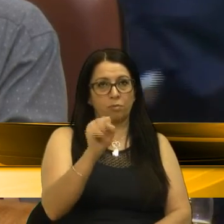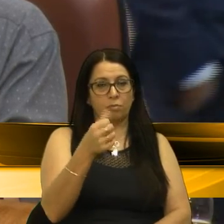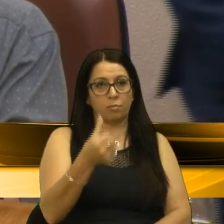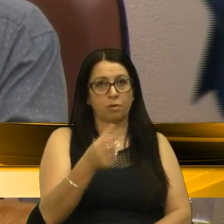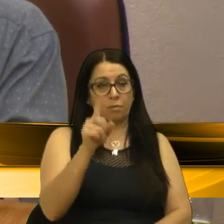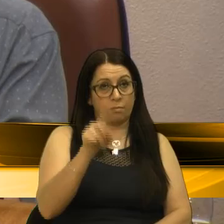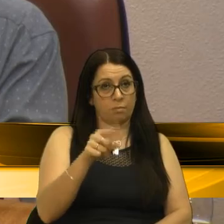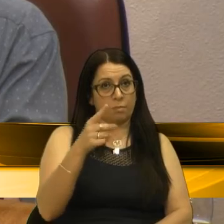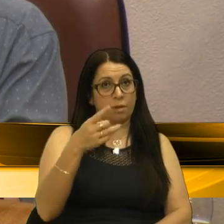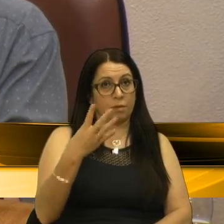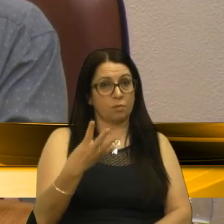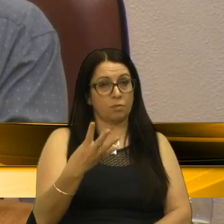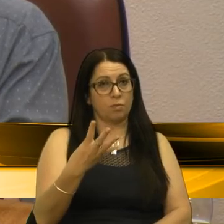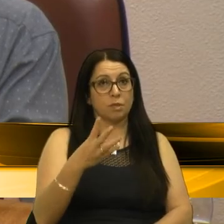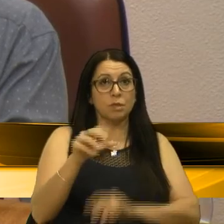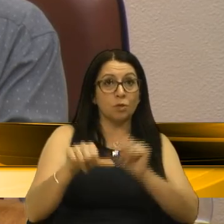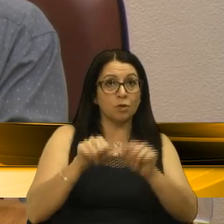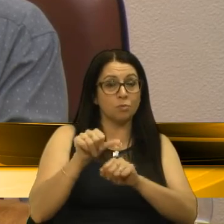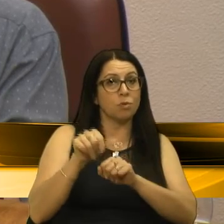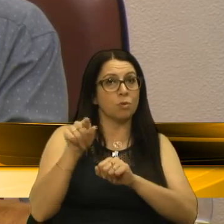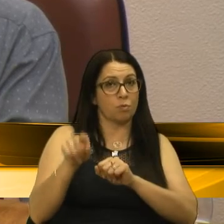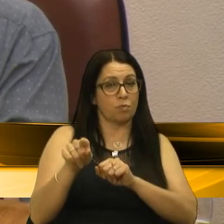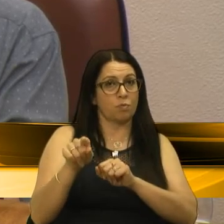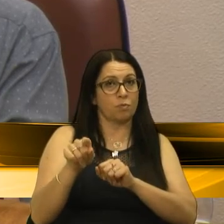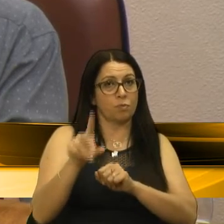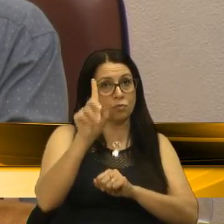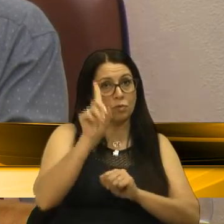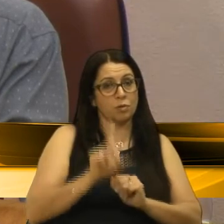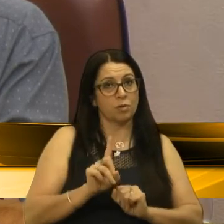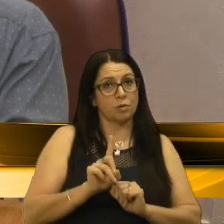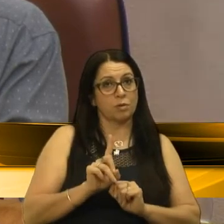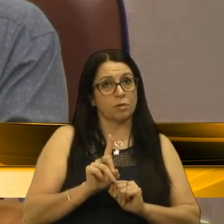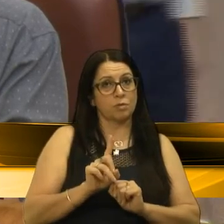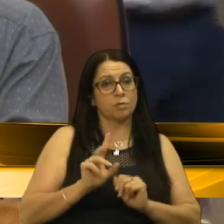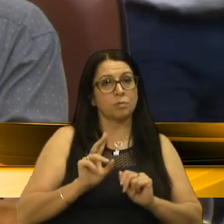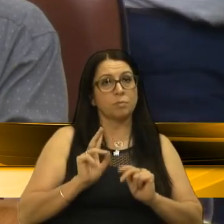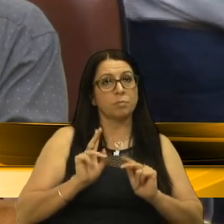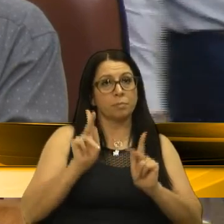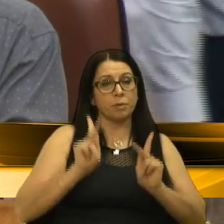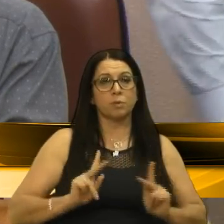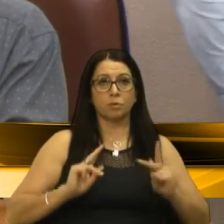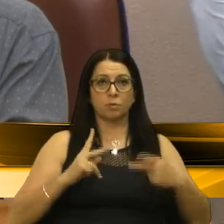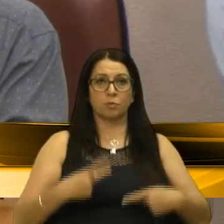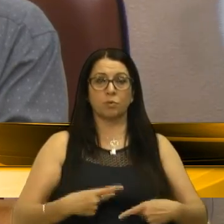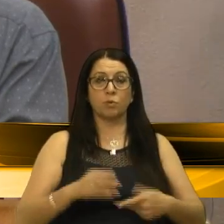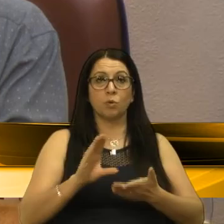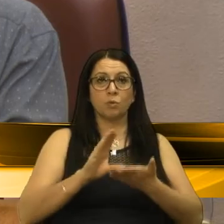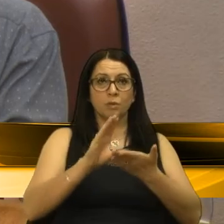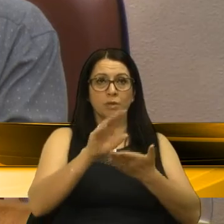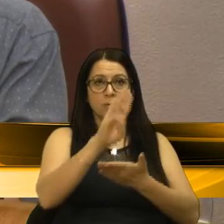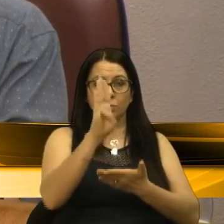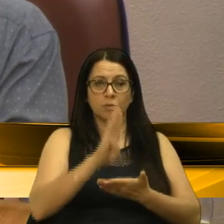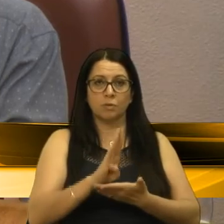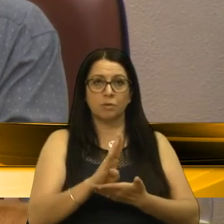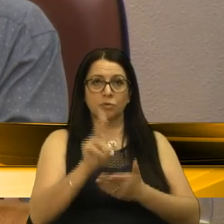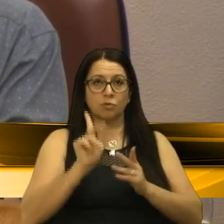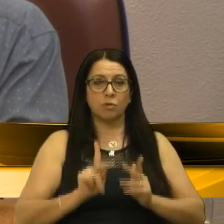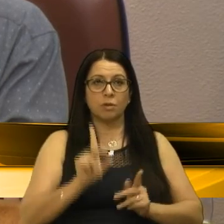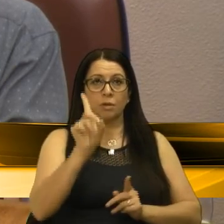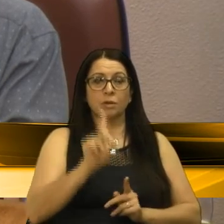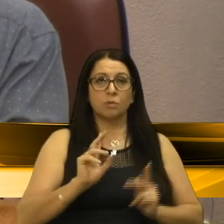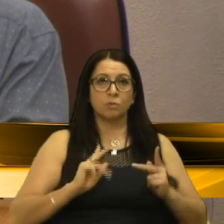12986/14, que transformou o Conselho de Defesa dos Direitos das Pessoas Humanas e Conselho Nacional dos Direitos